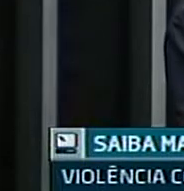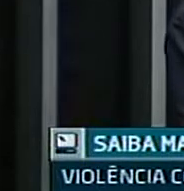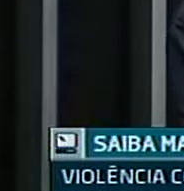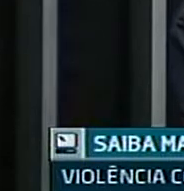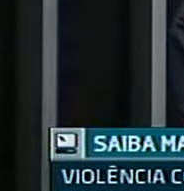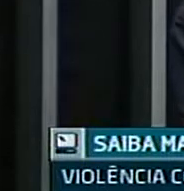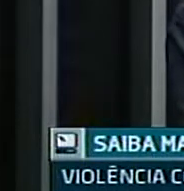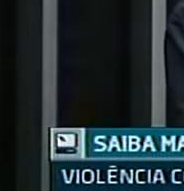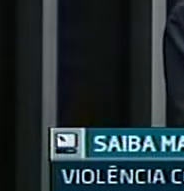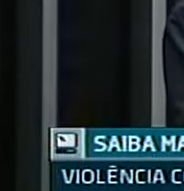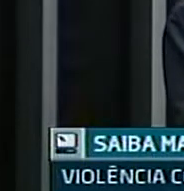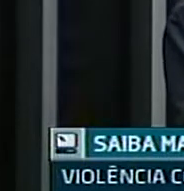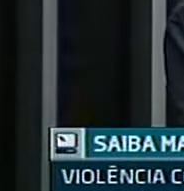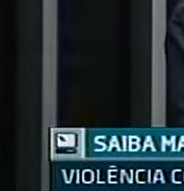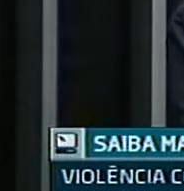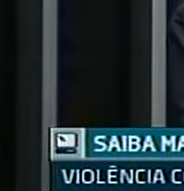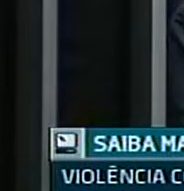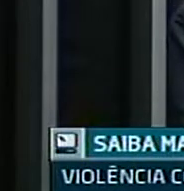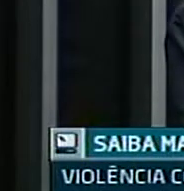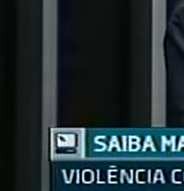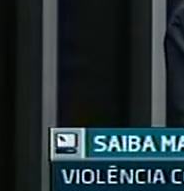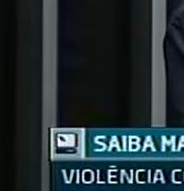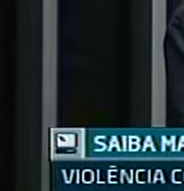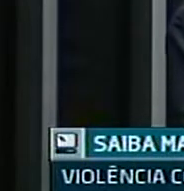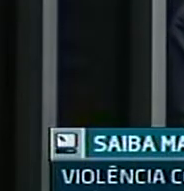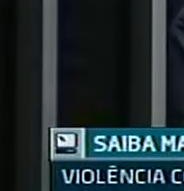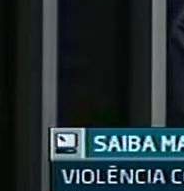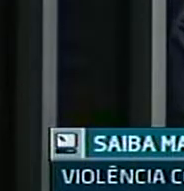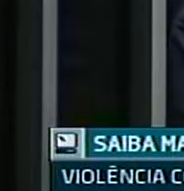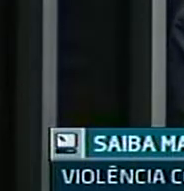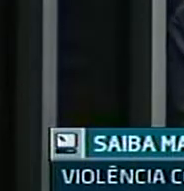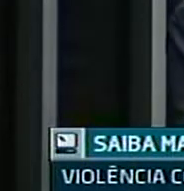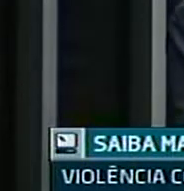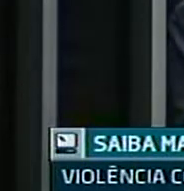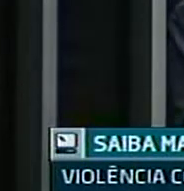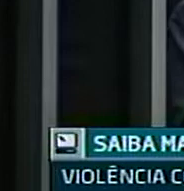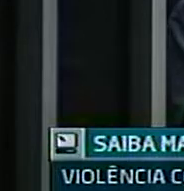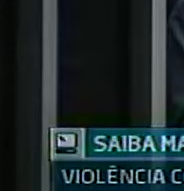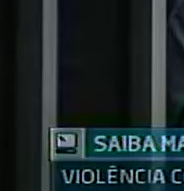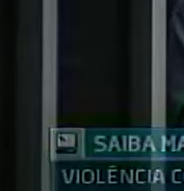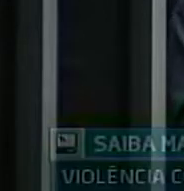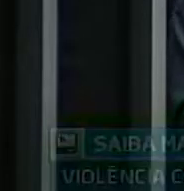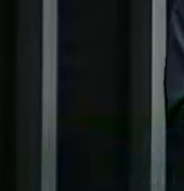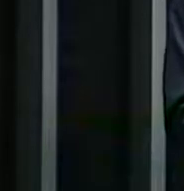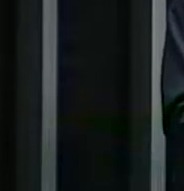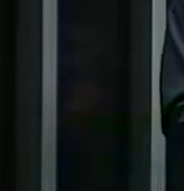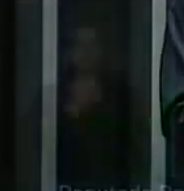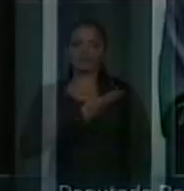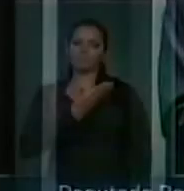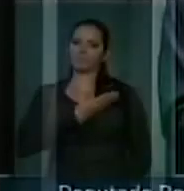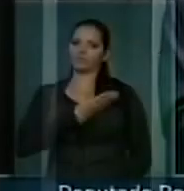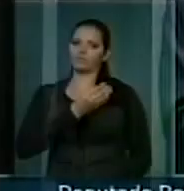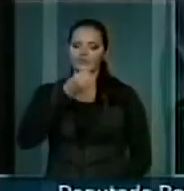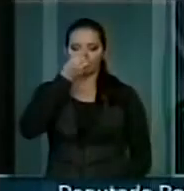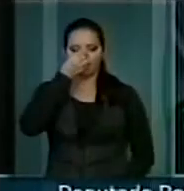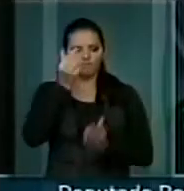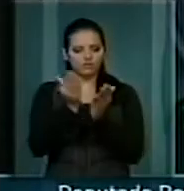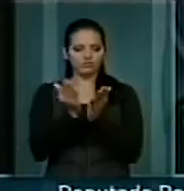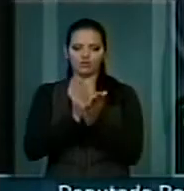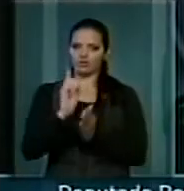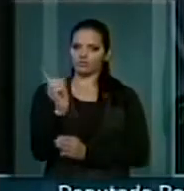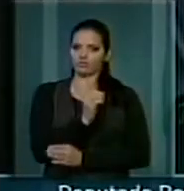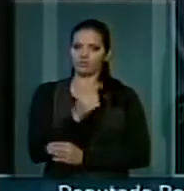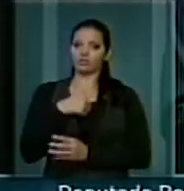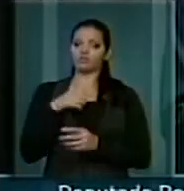esclareceu o ocorrido, dizendo que de maneira alguma atacou os companheiros evangélicos. Na mesma nota disse que quem conhece a